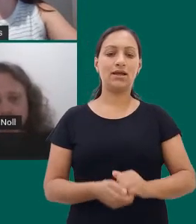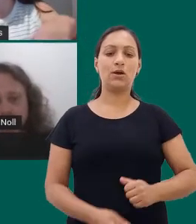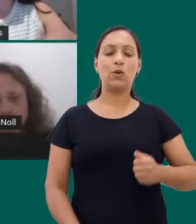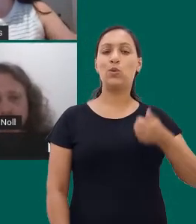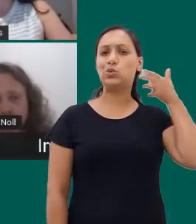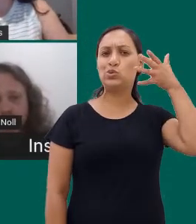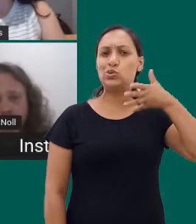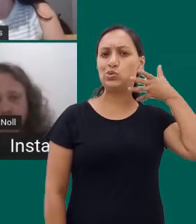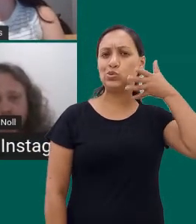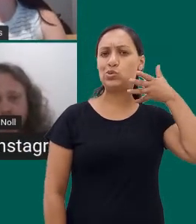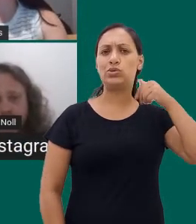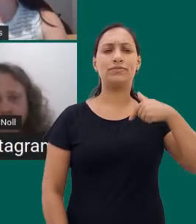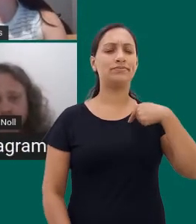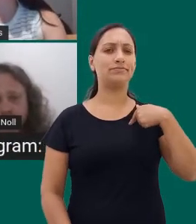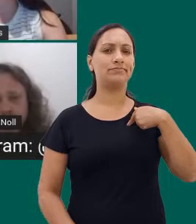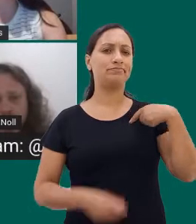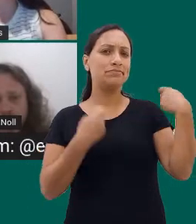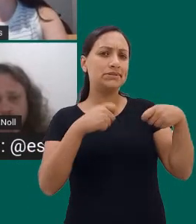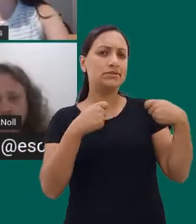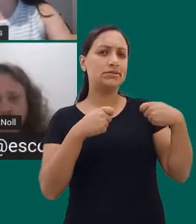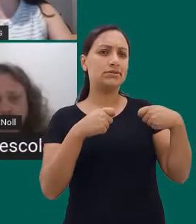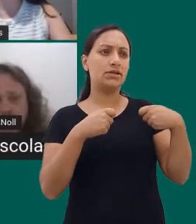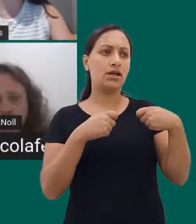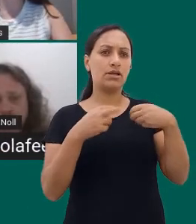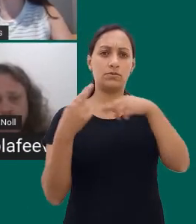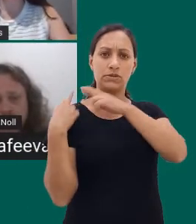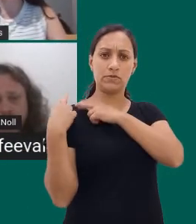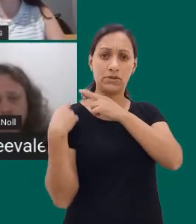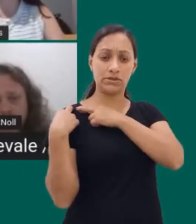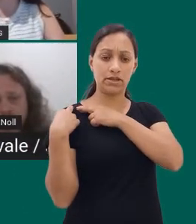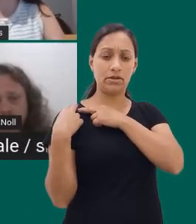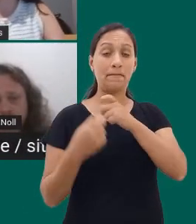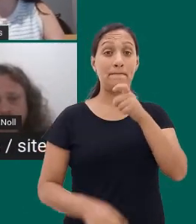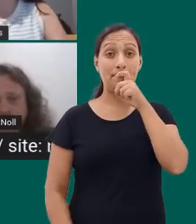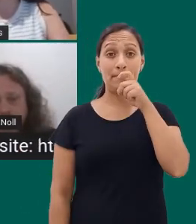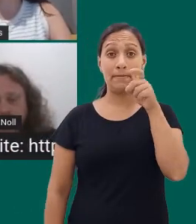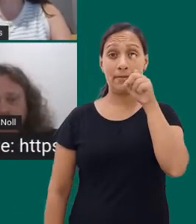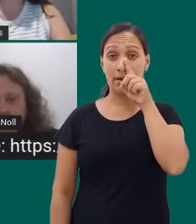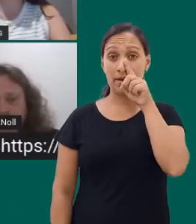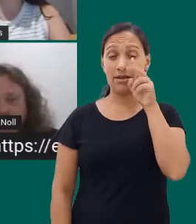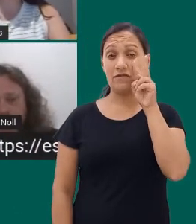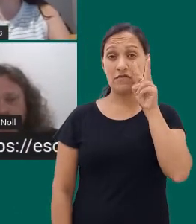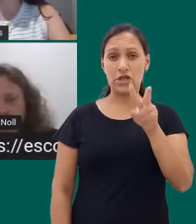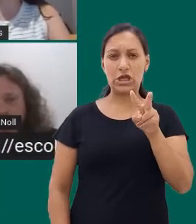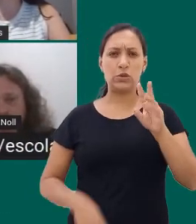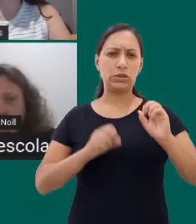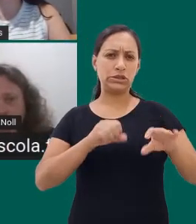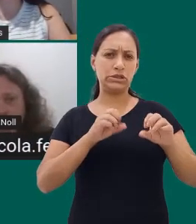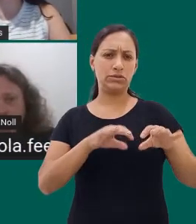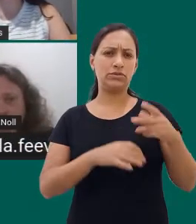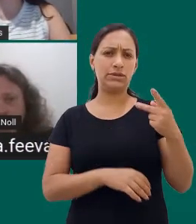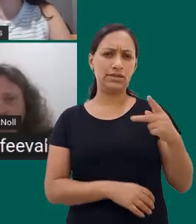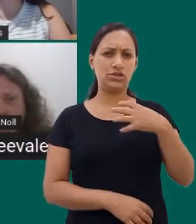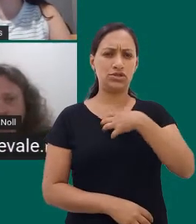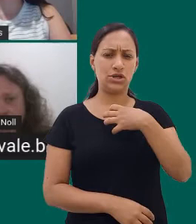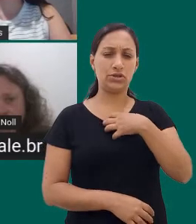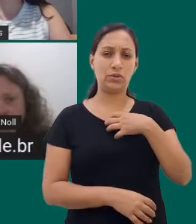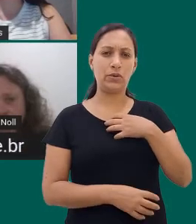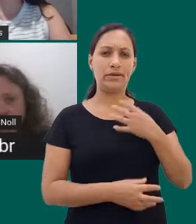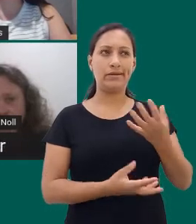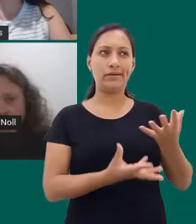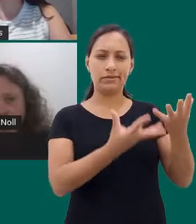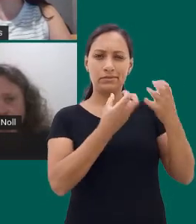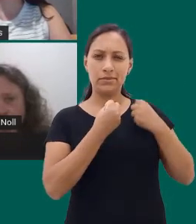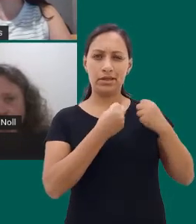tem que por si se responsabilizar, e os pais que olham o ensino dessa maneira e receberam o ensino um pouco mais tradicional, com a